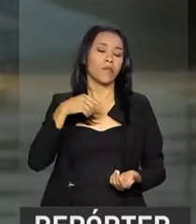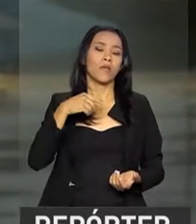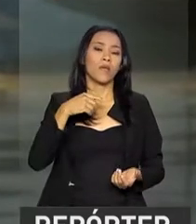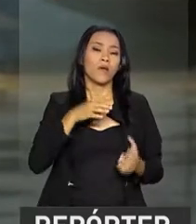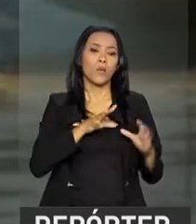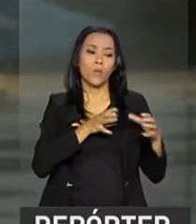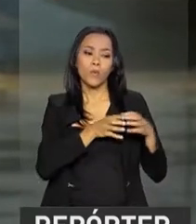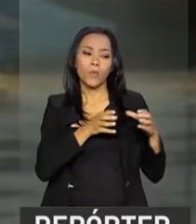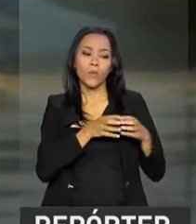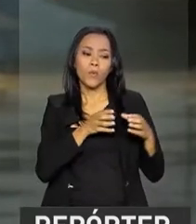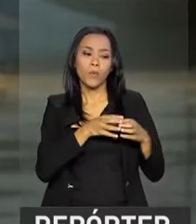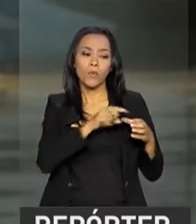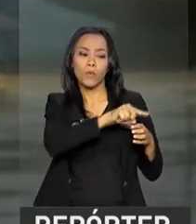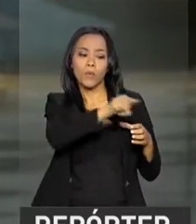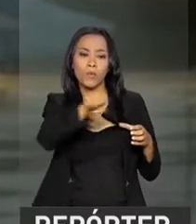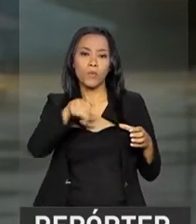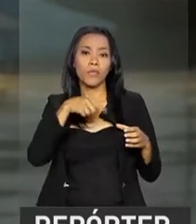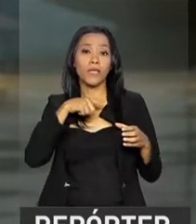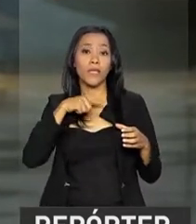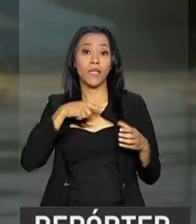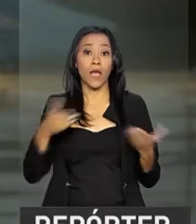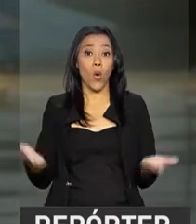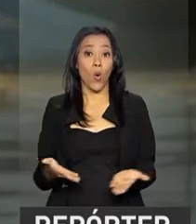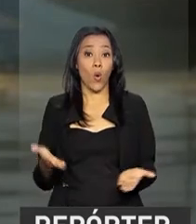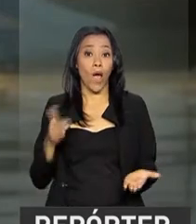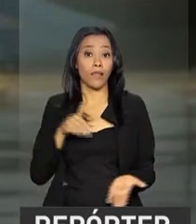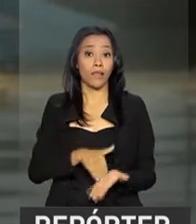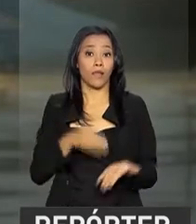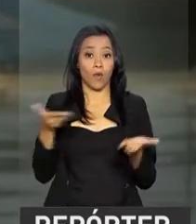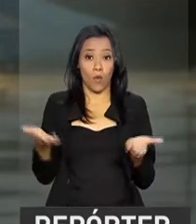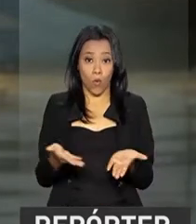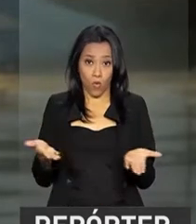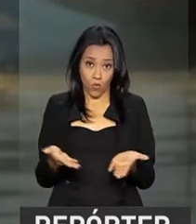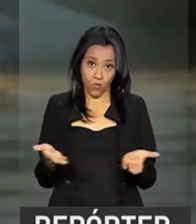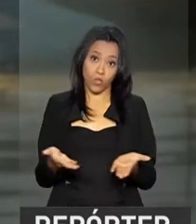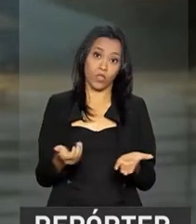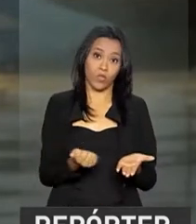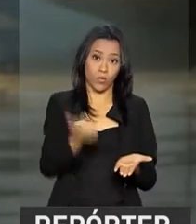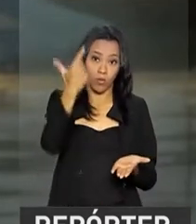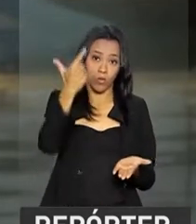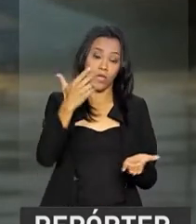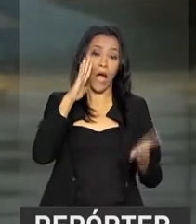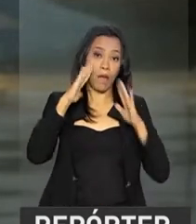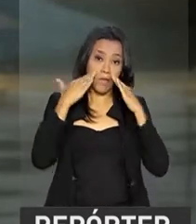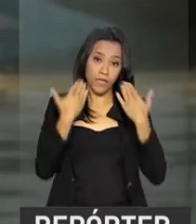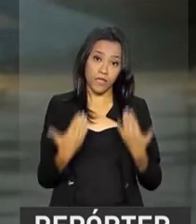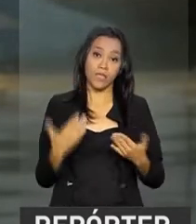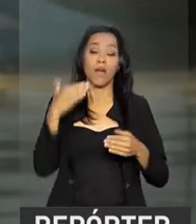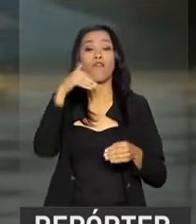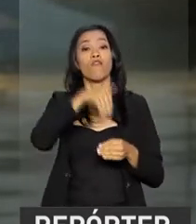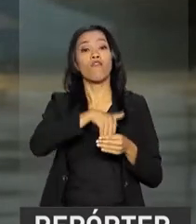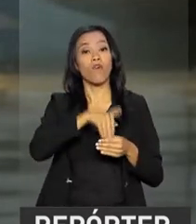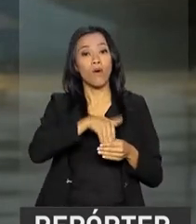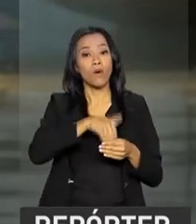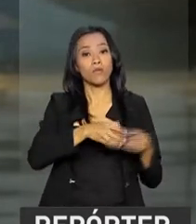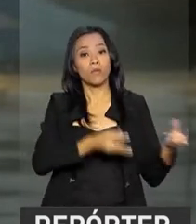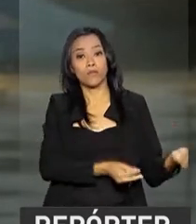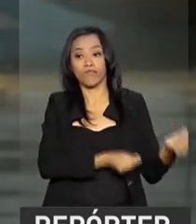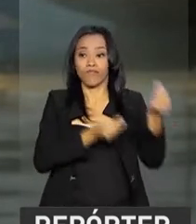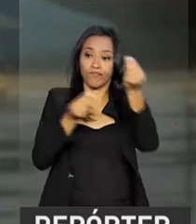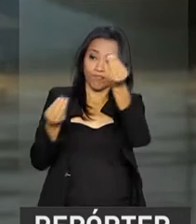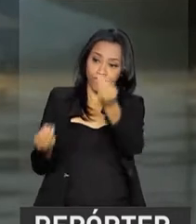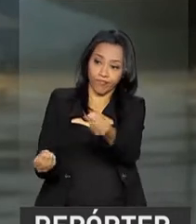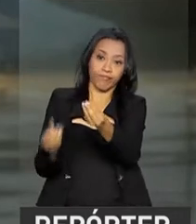base têm até o meio-dia de hoje para apresentar os votos de cada bancada ao presidente da Câmara dos